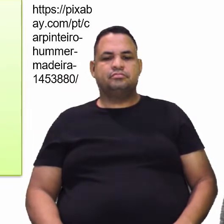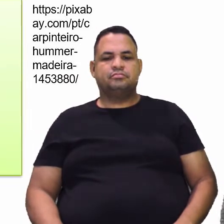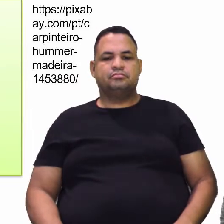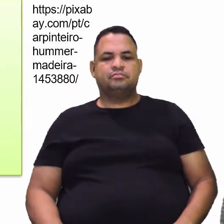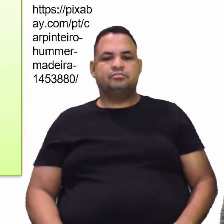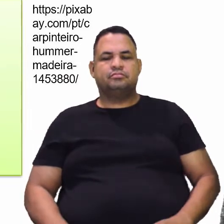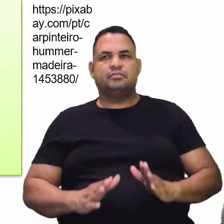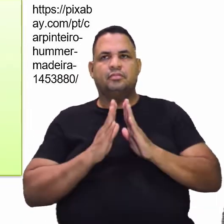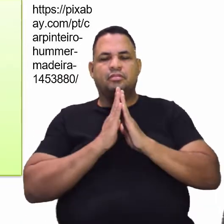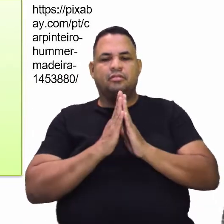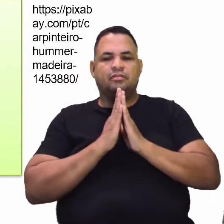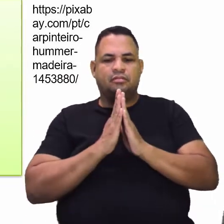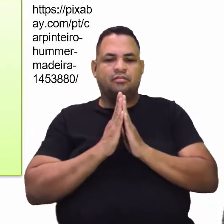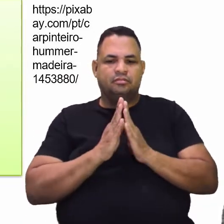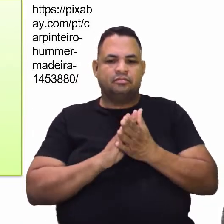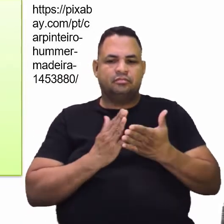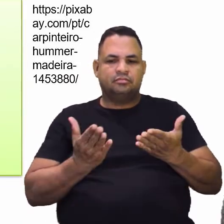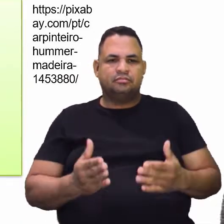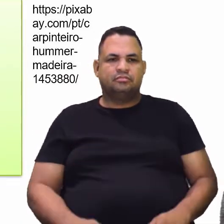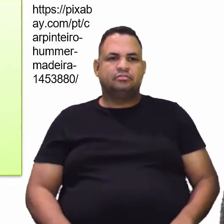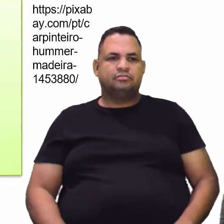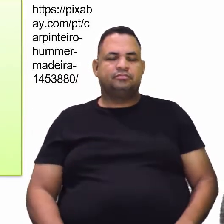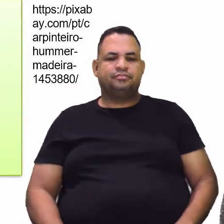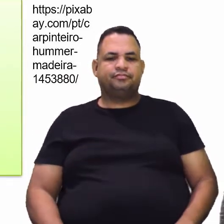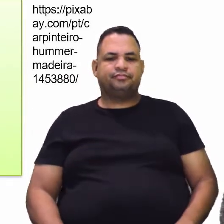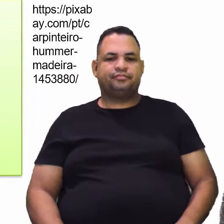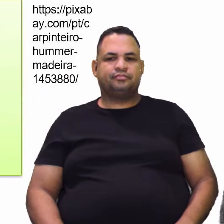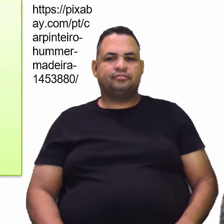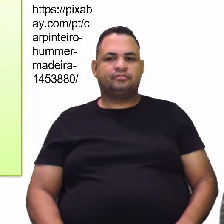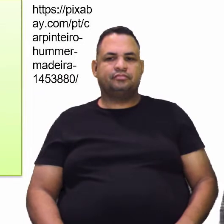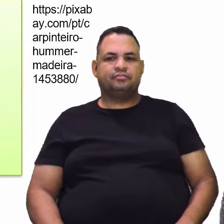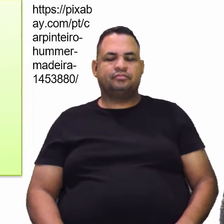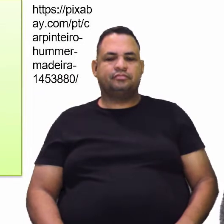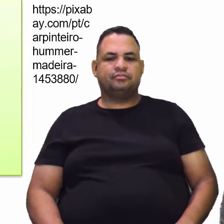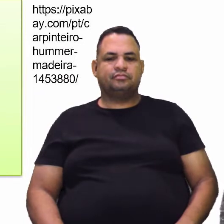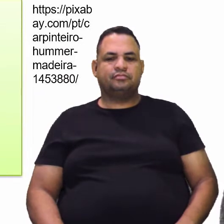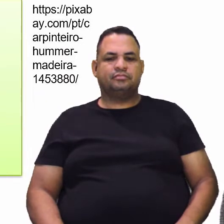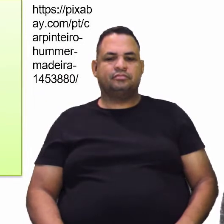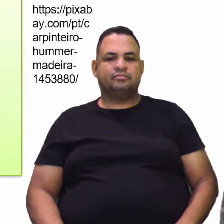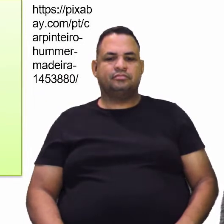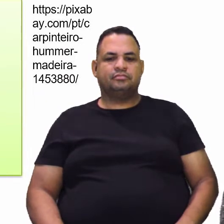é rezar. Fica praise. Muito bem?